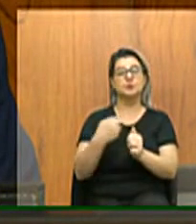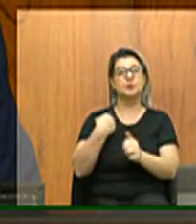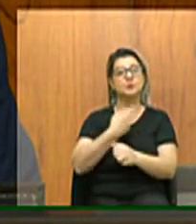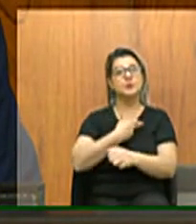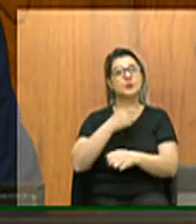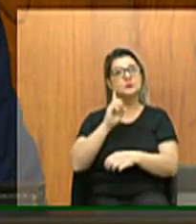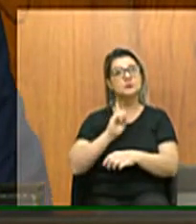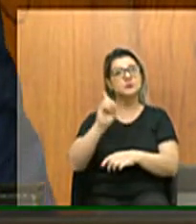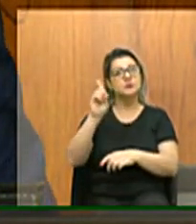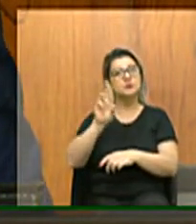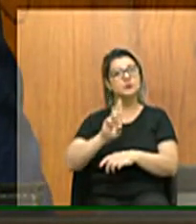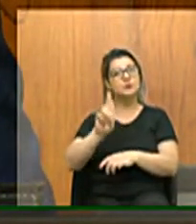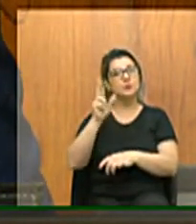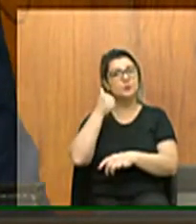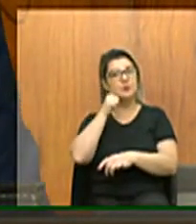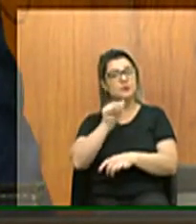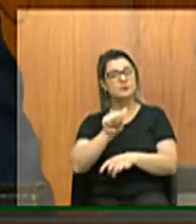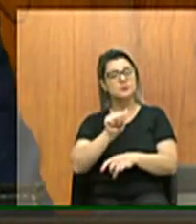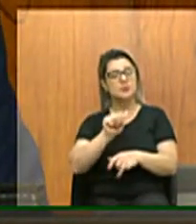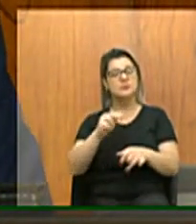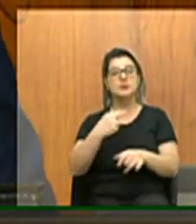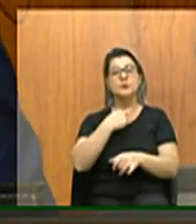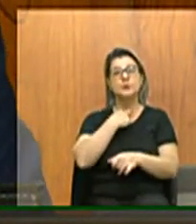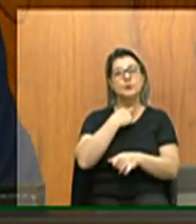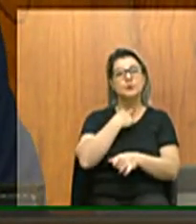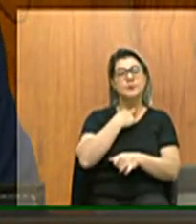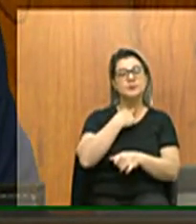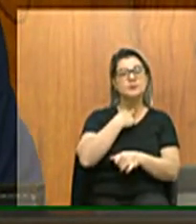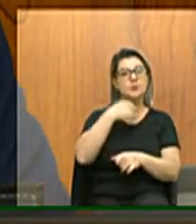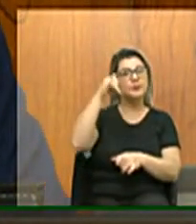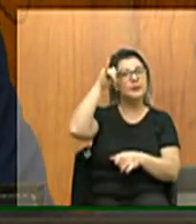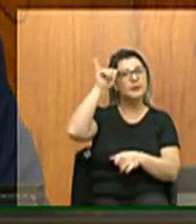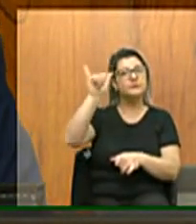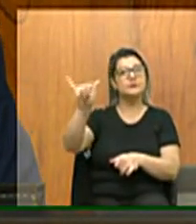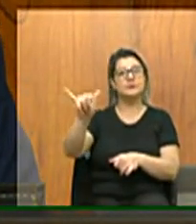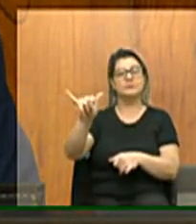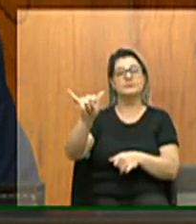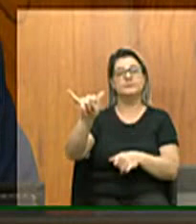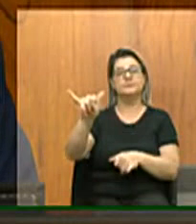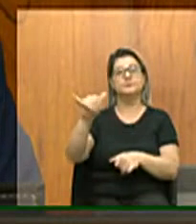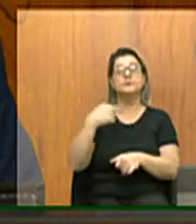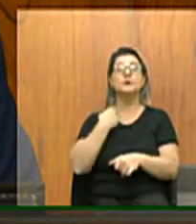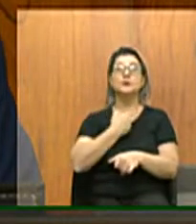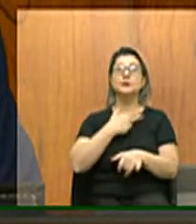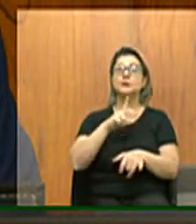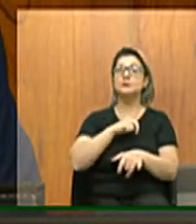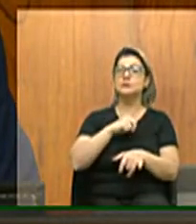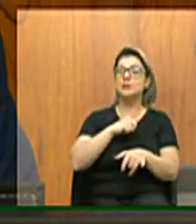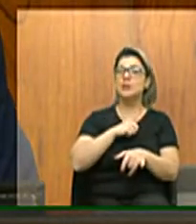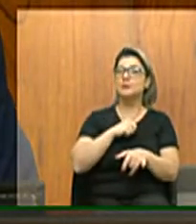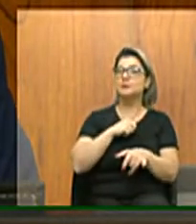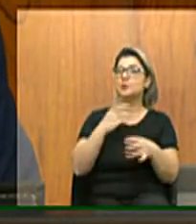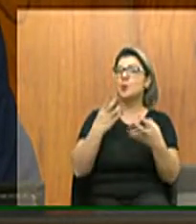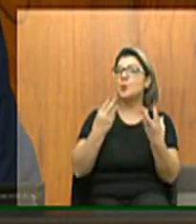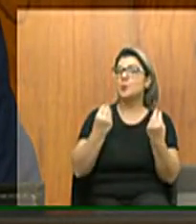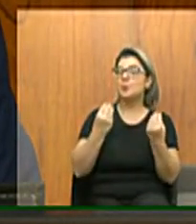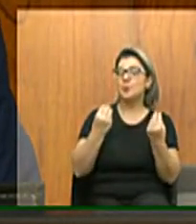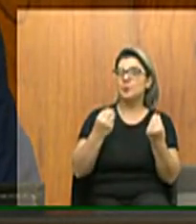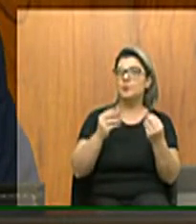essa ocupação, para que a gente evite, obviamente, né, que a gente tenha uma grande concentração, um grande número